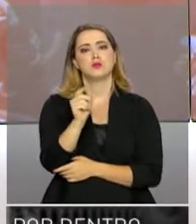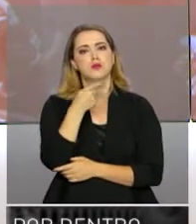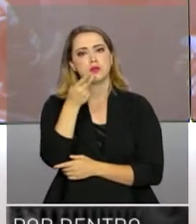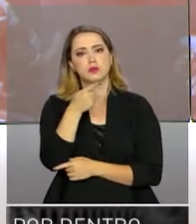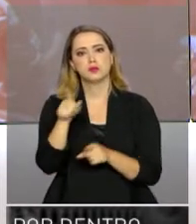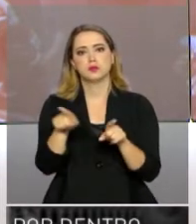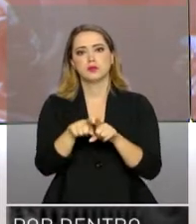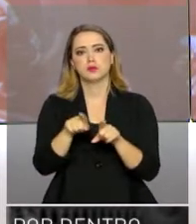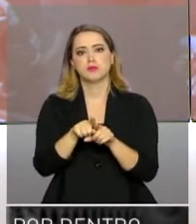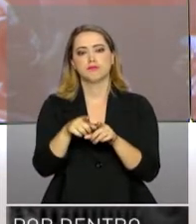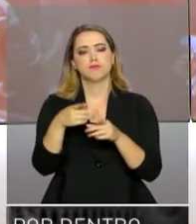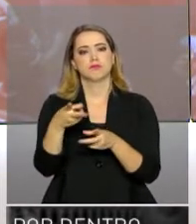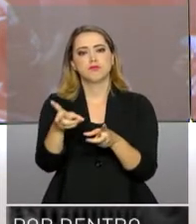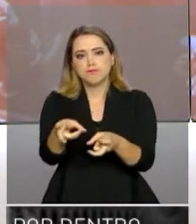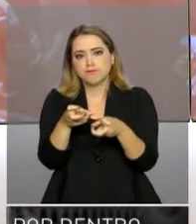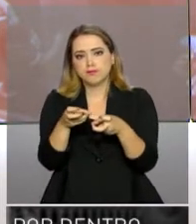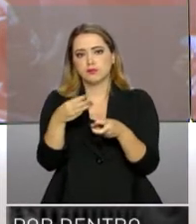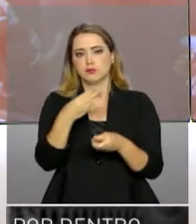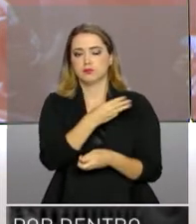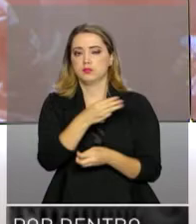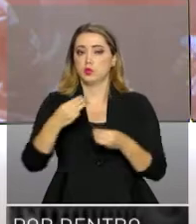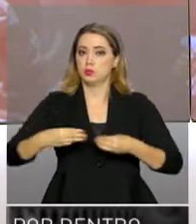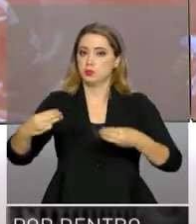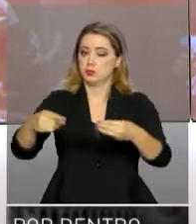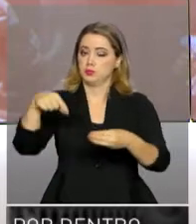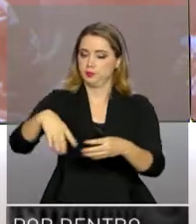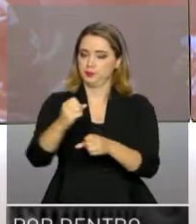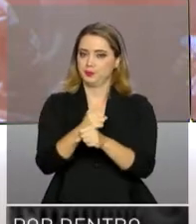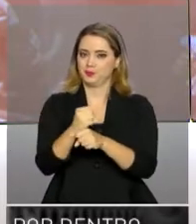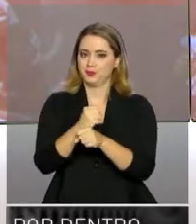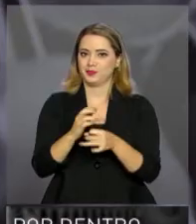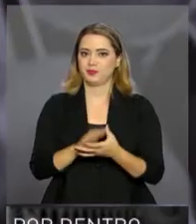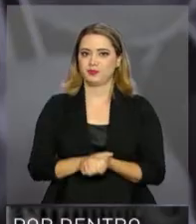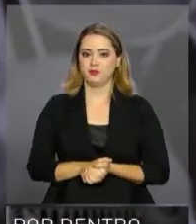Ele ainda fala sobre as expectativas do ministério para este ano.